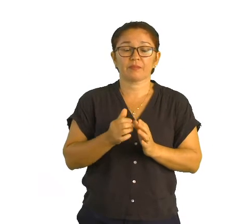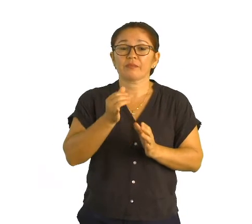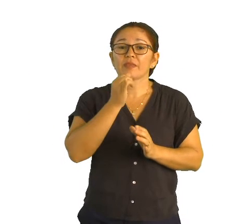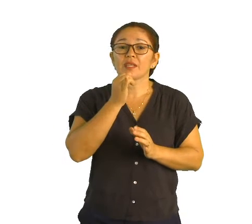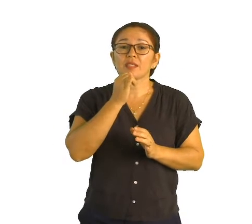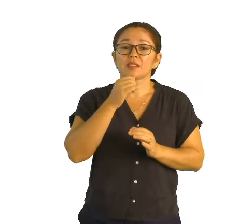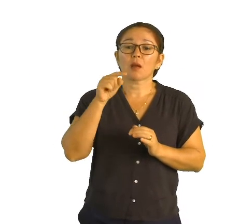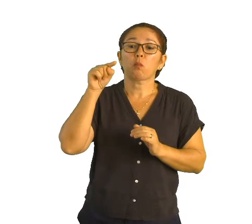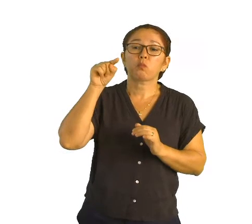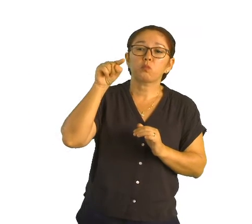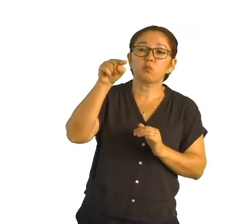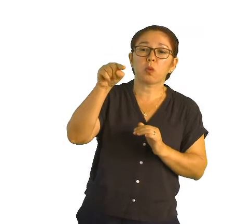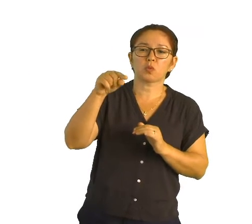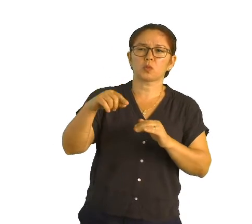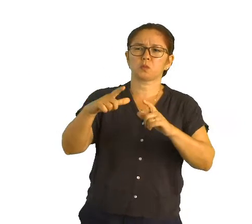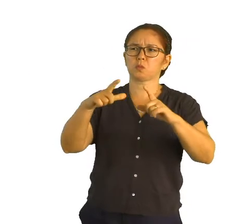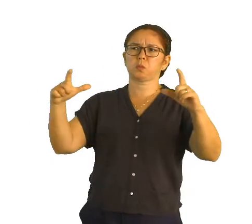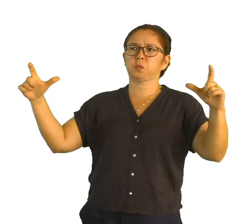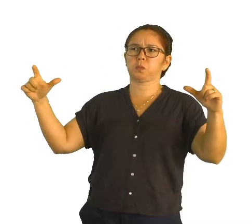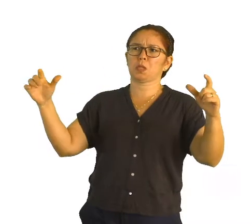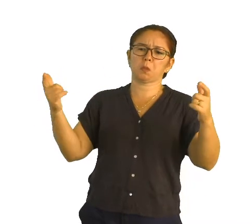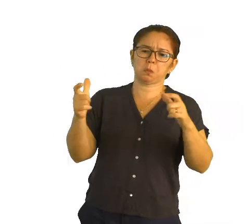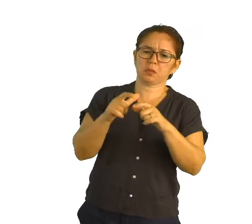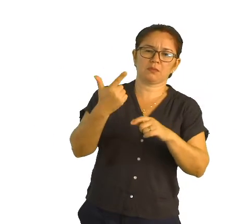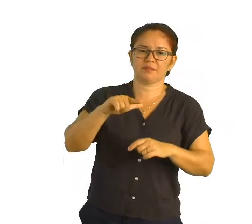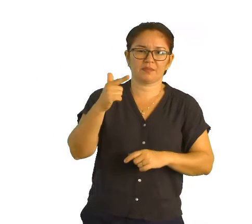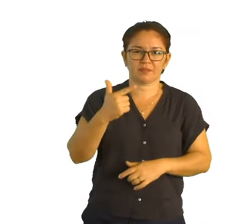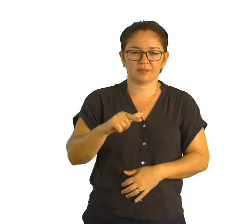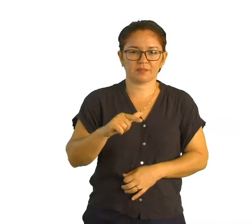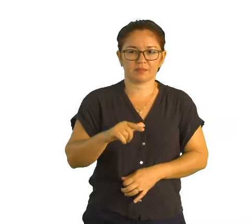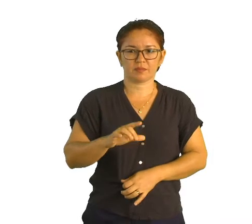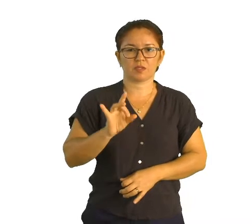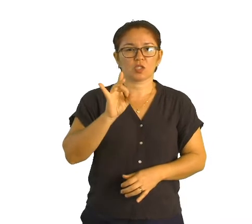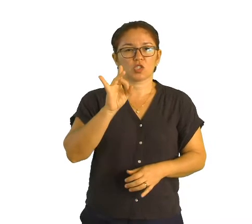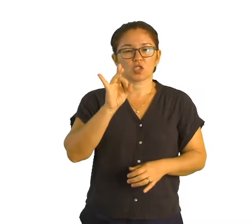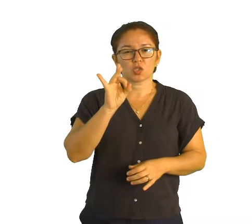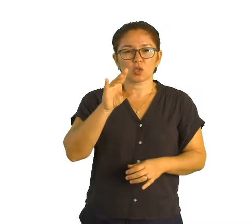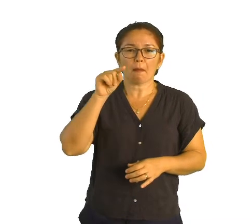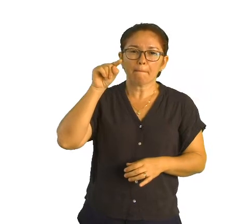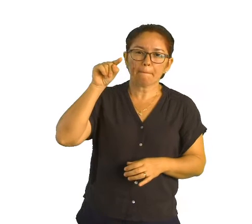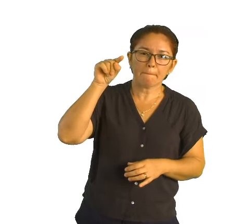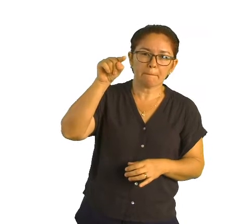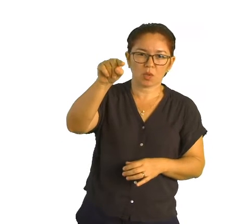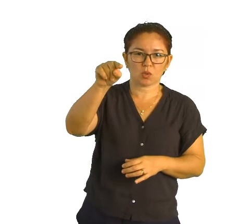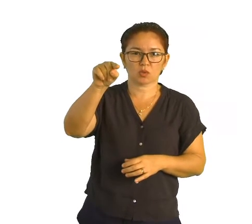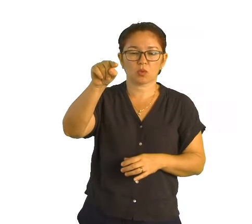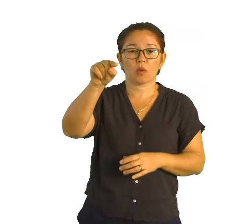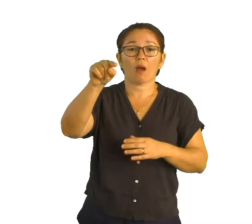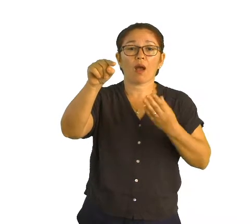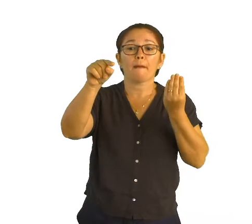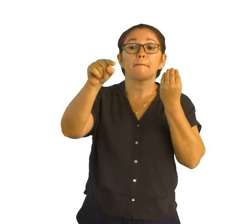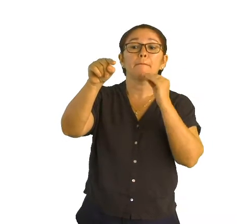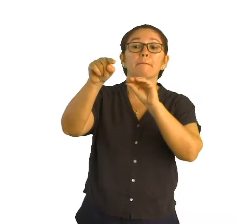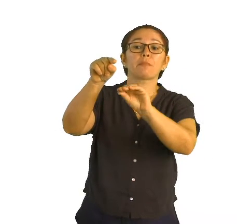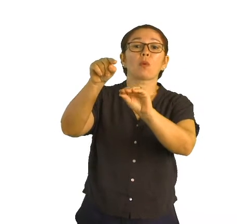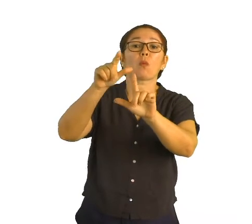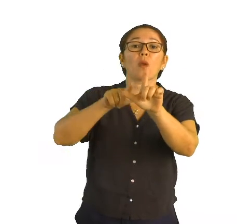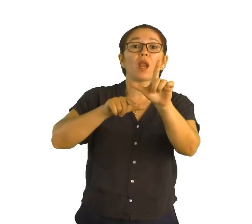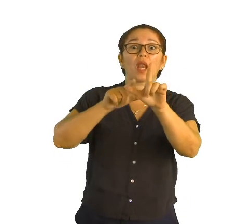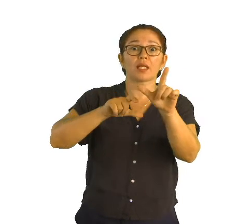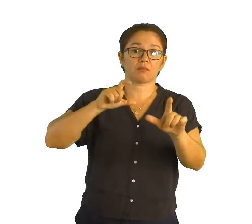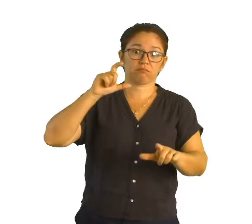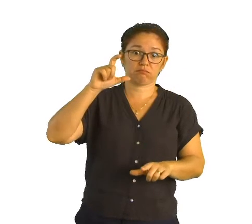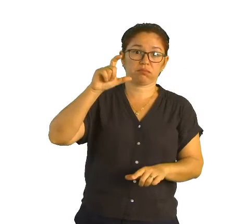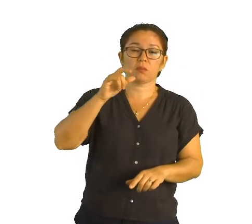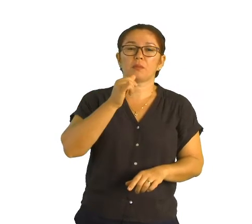sua indicação é feita por letras maiúsculas do nosso alfabeto. Eu coloco o ponto, coloco a letra A